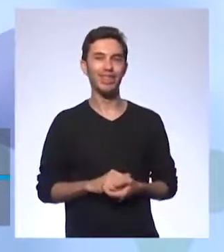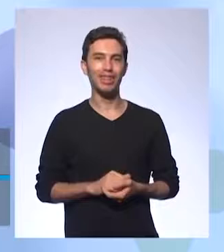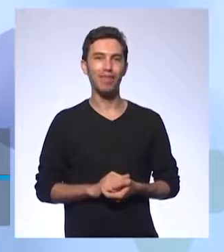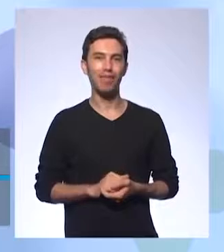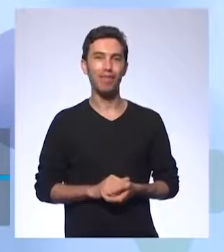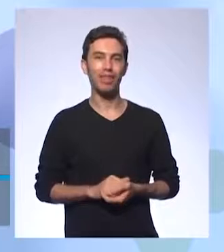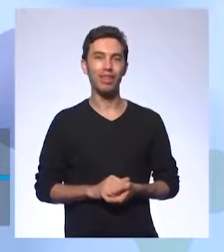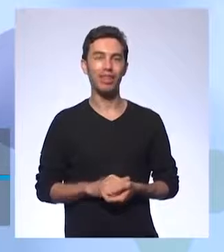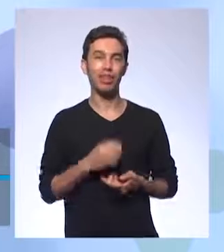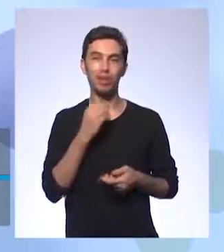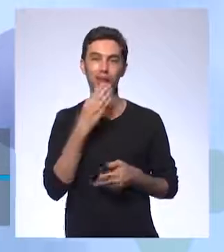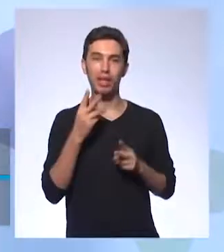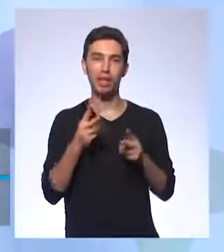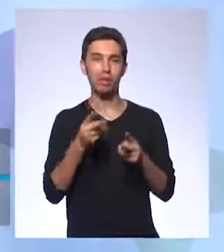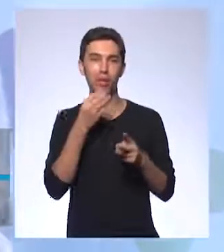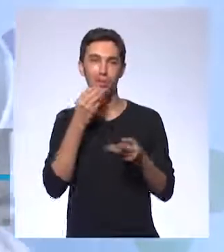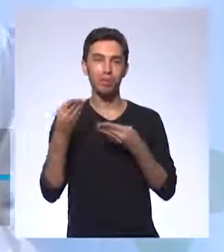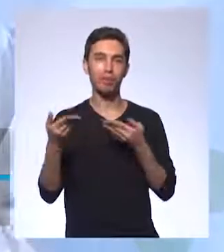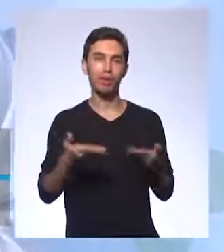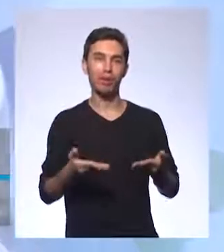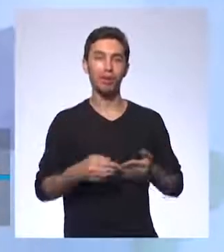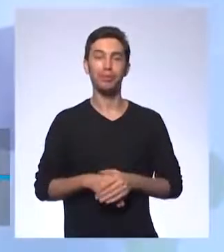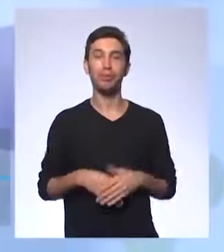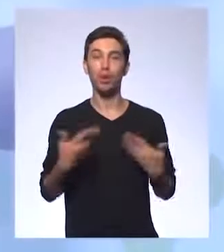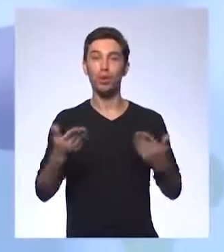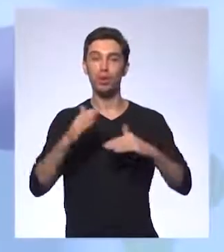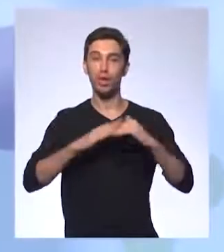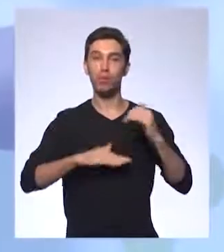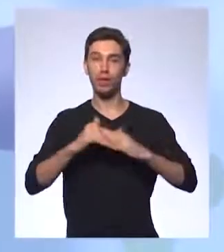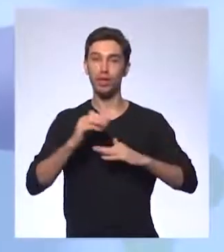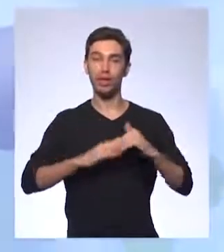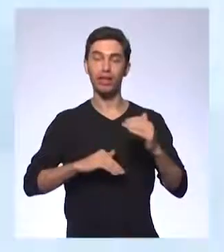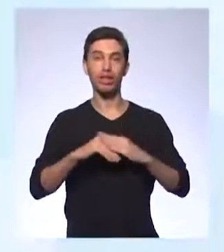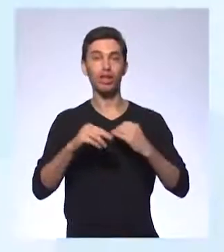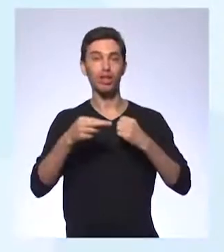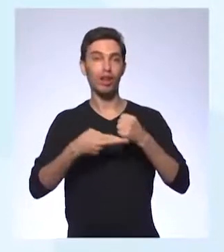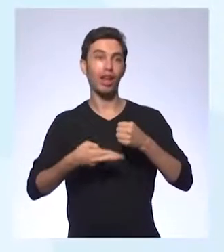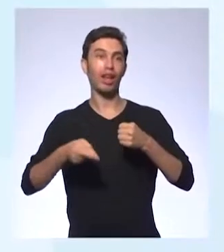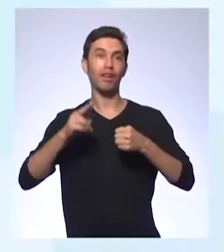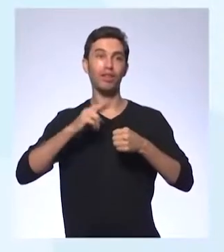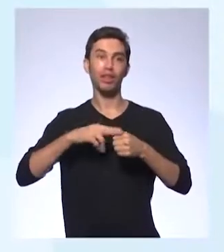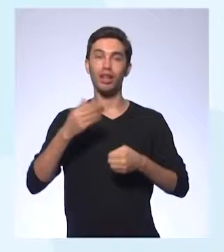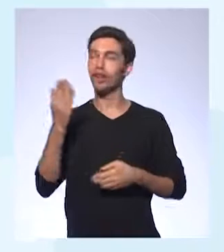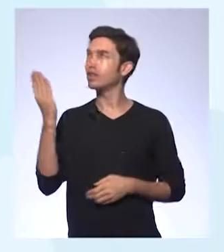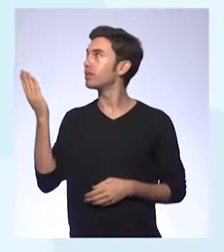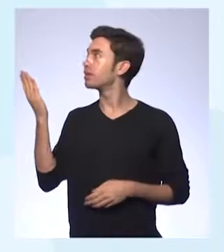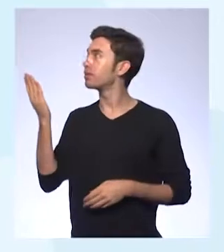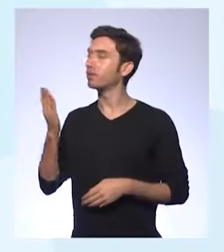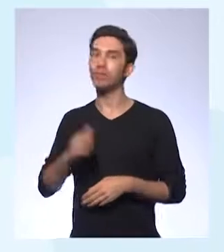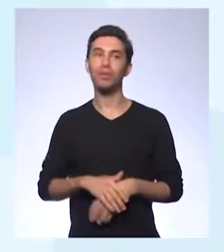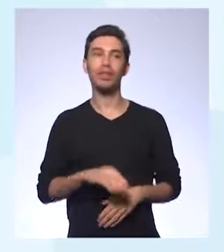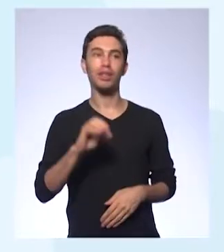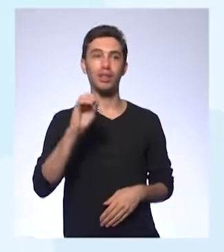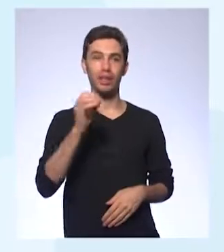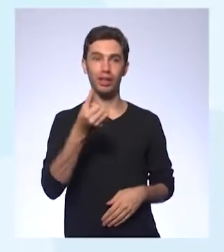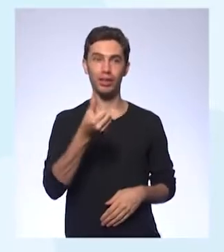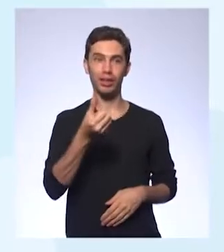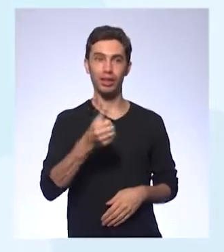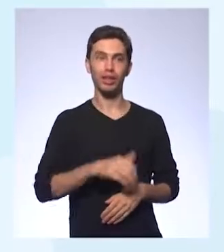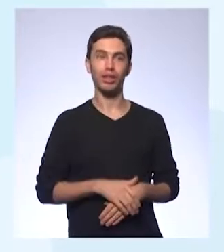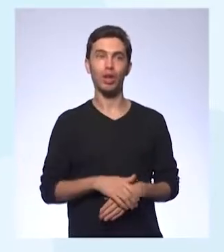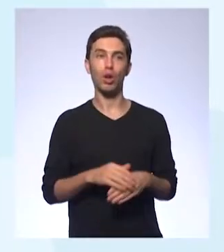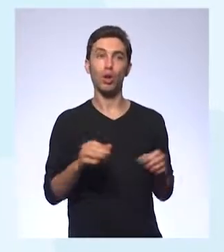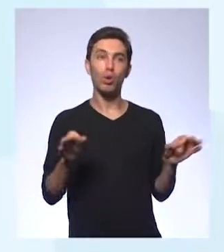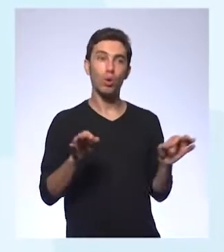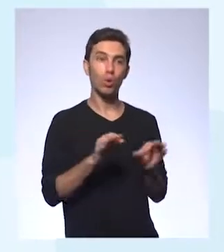Então sempre são bem-vindos, tá bom? Bom, a habilidade que a gente vai revisitar hoje, né, é essa aí, ó, é a 06.